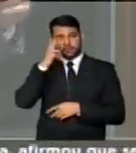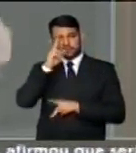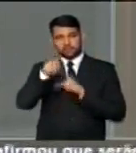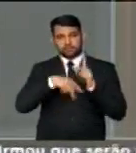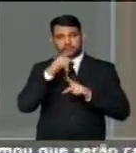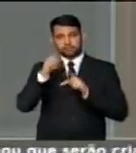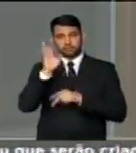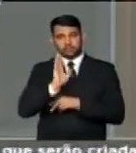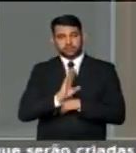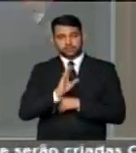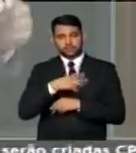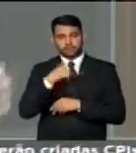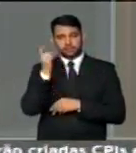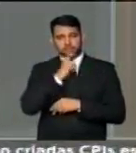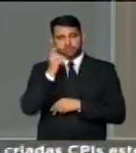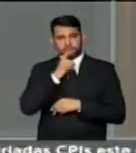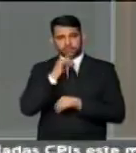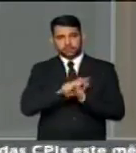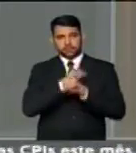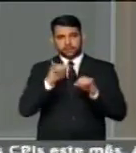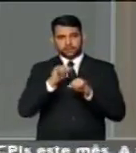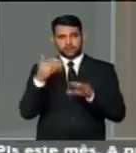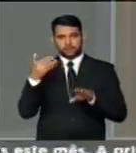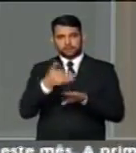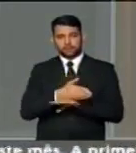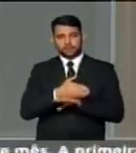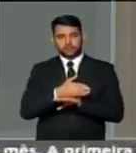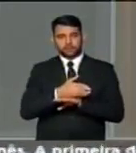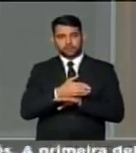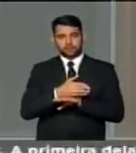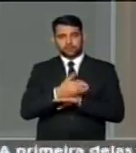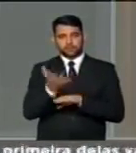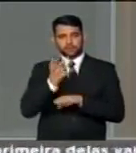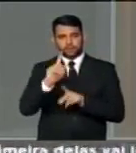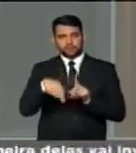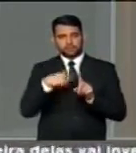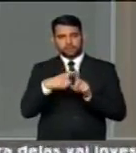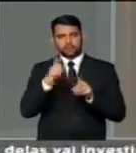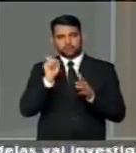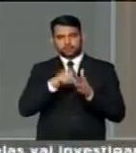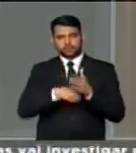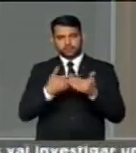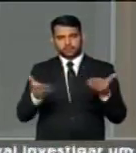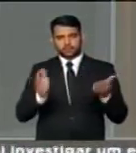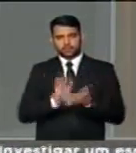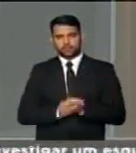povo brasileiro, que mentiu na eleição e que veio aqui descaradamente querer aumentar mais impostos. Okay,